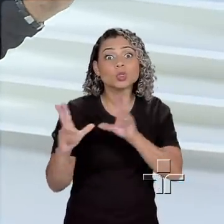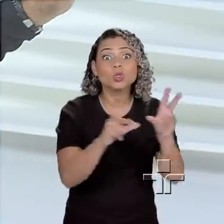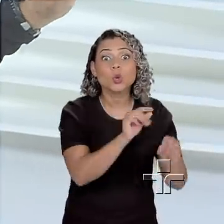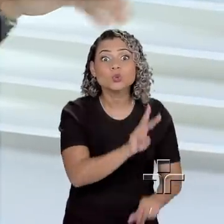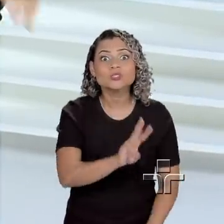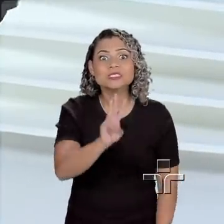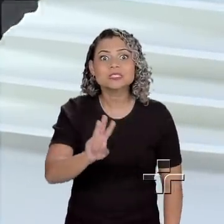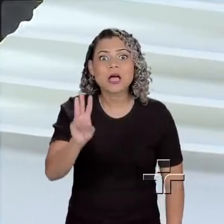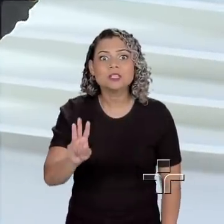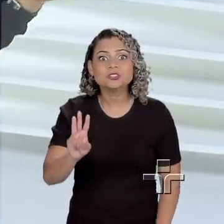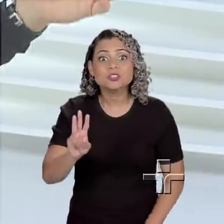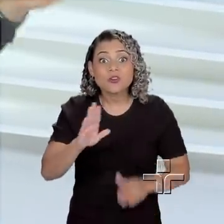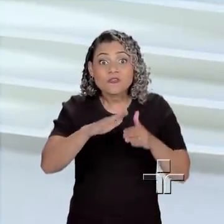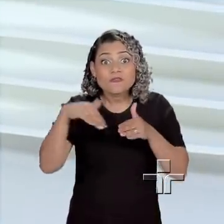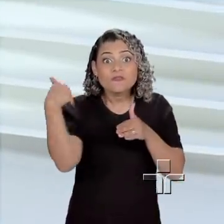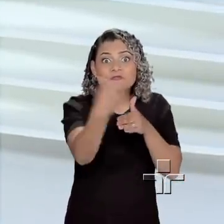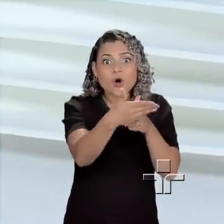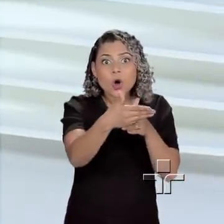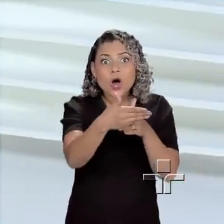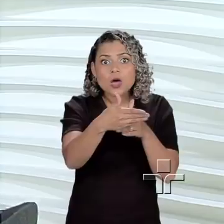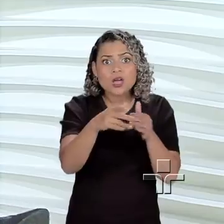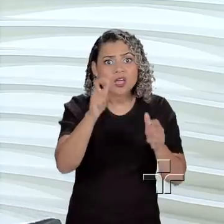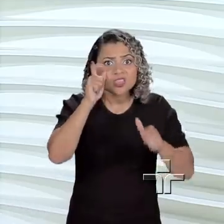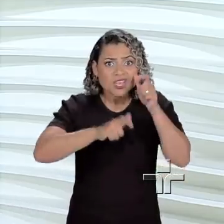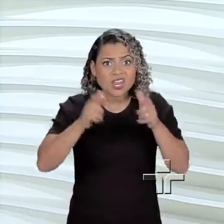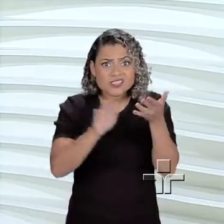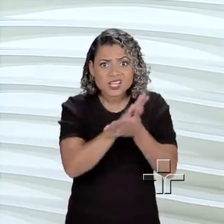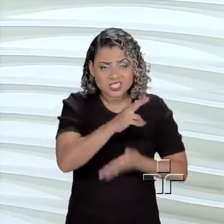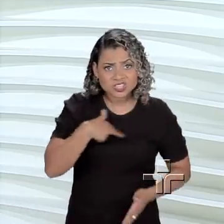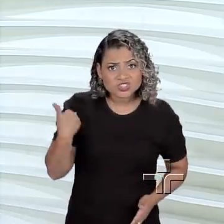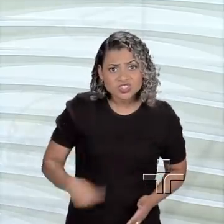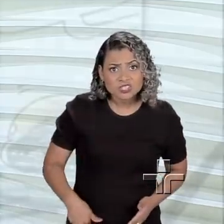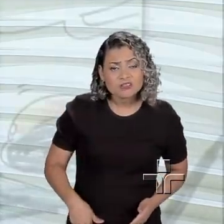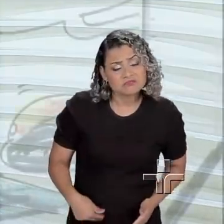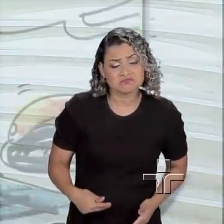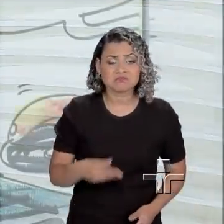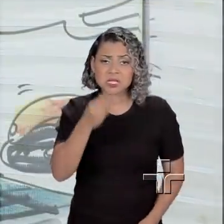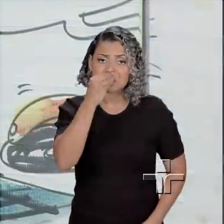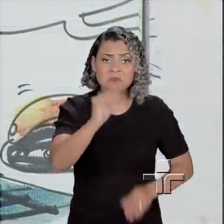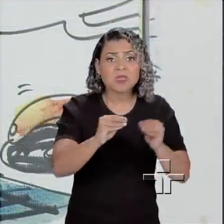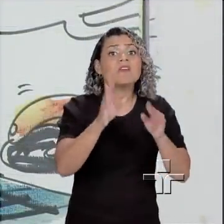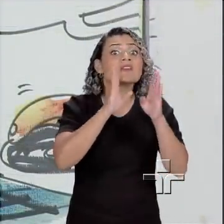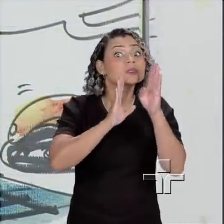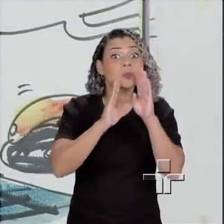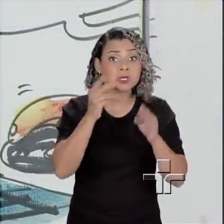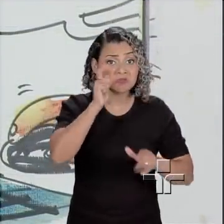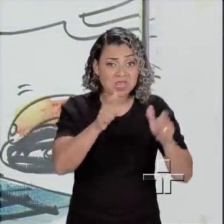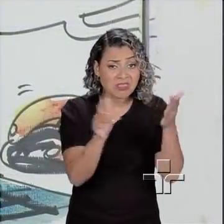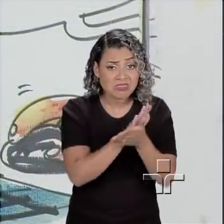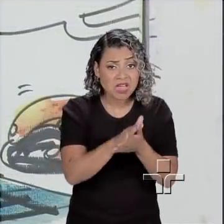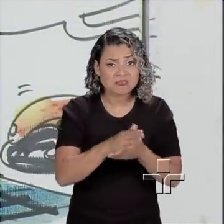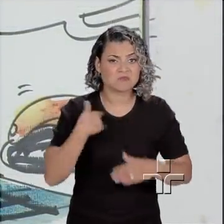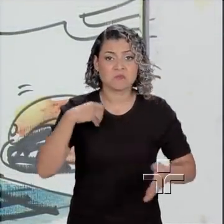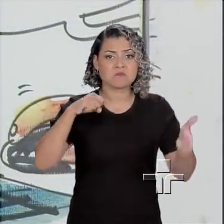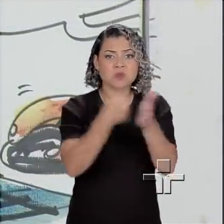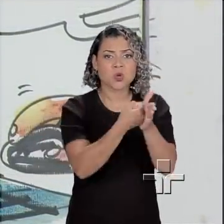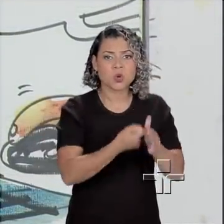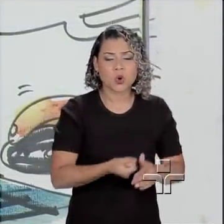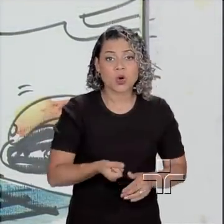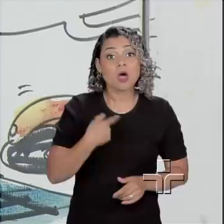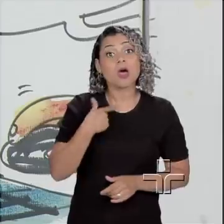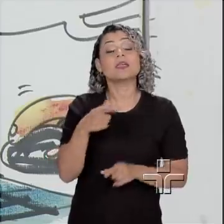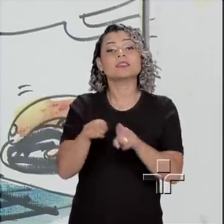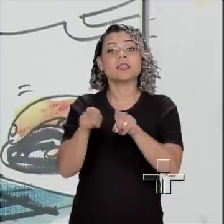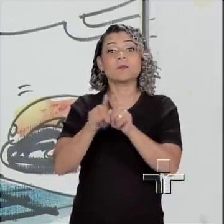sites fora da China, que não eram de interesse da China, diga-se passagem, inclusive Facebook, habilitou um grande número de companhias de